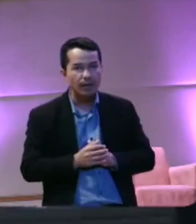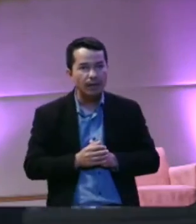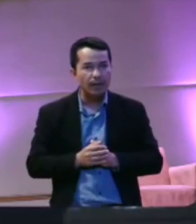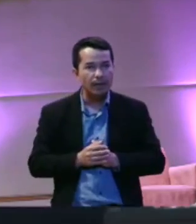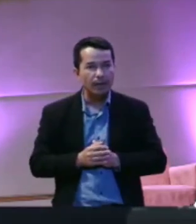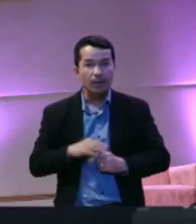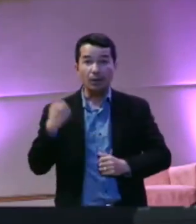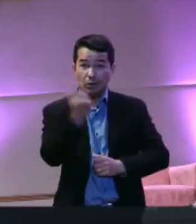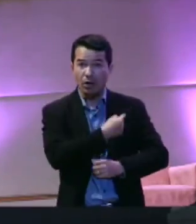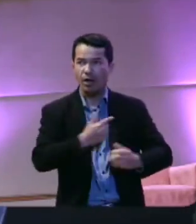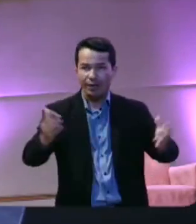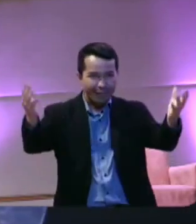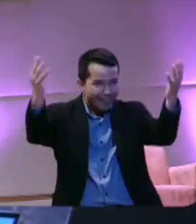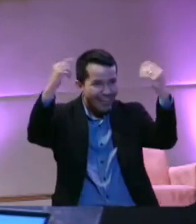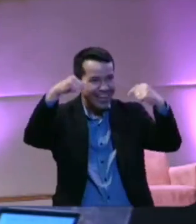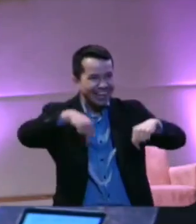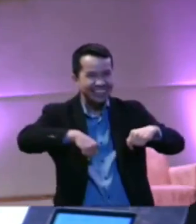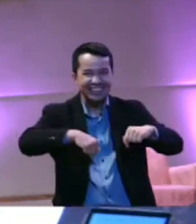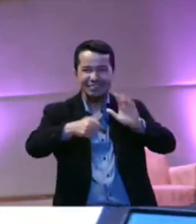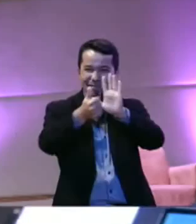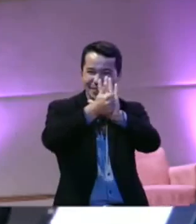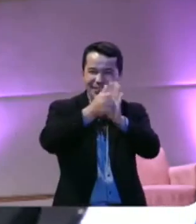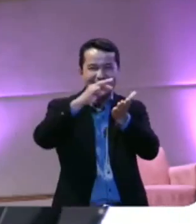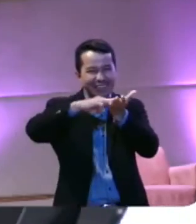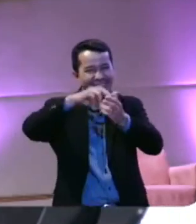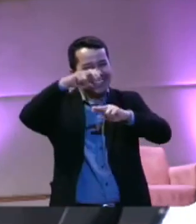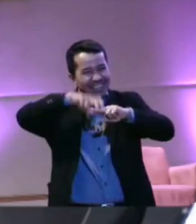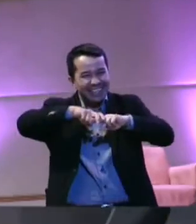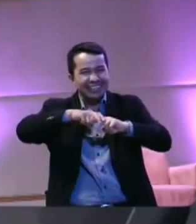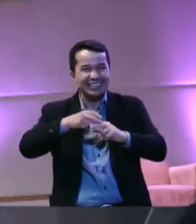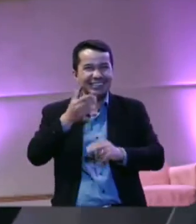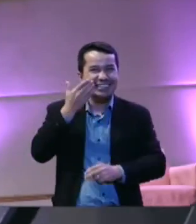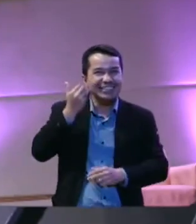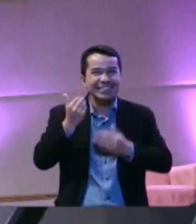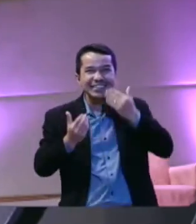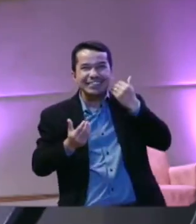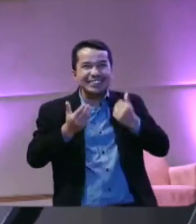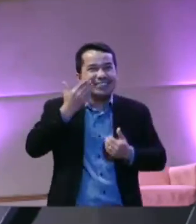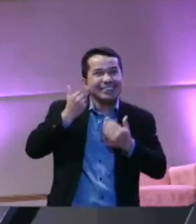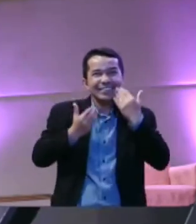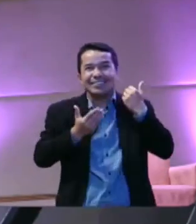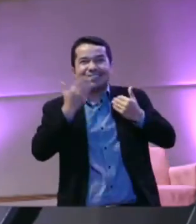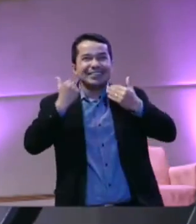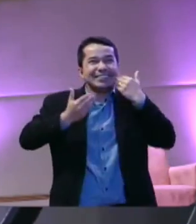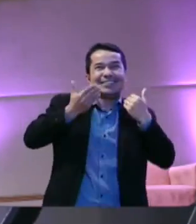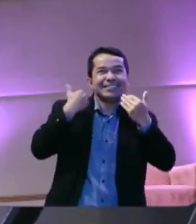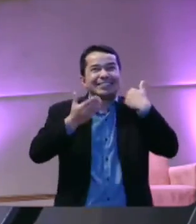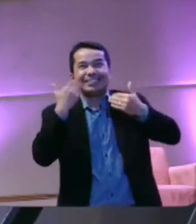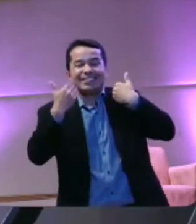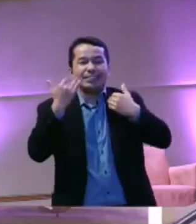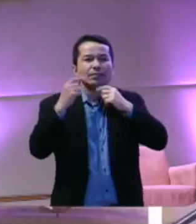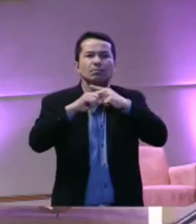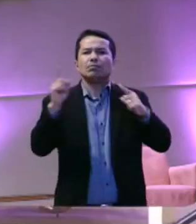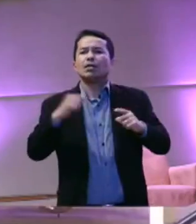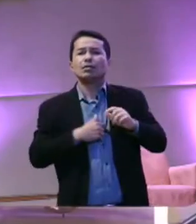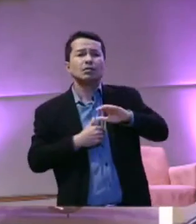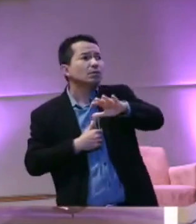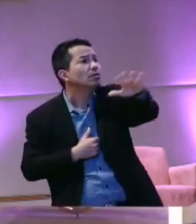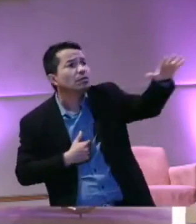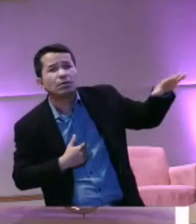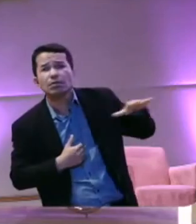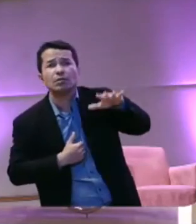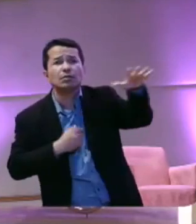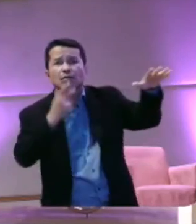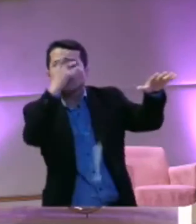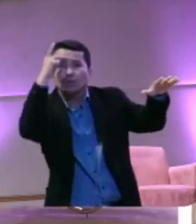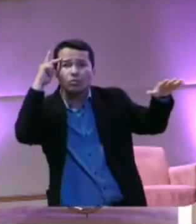aqui, viéssemos a viver somente para nós e de repente essa visitação passar